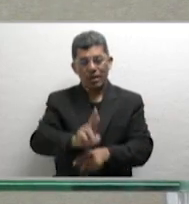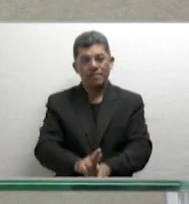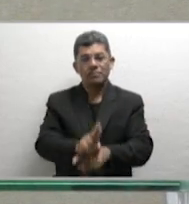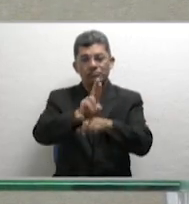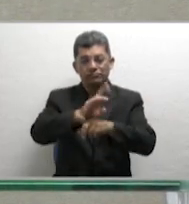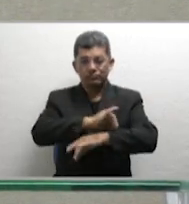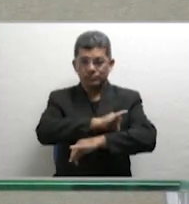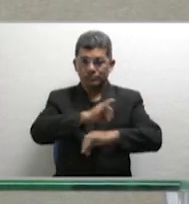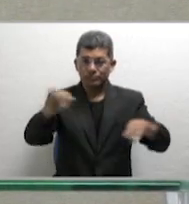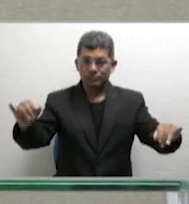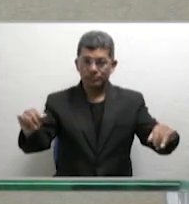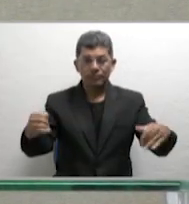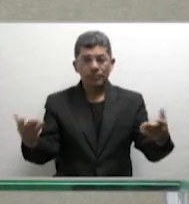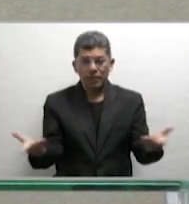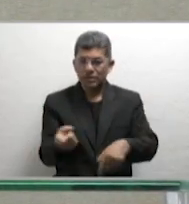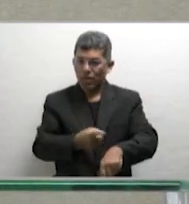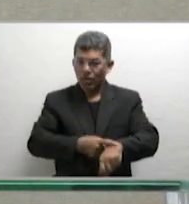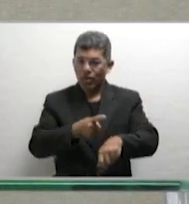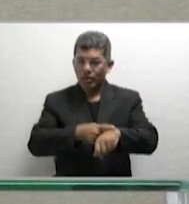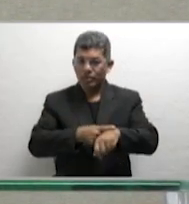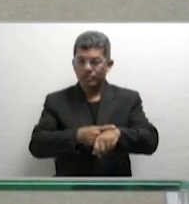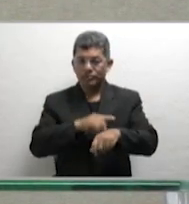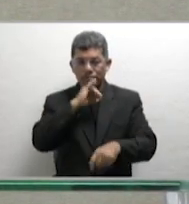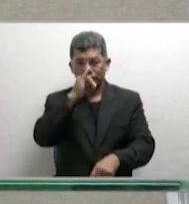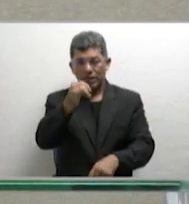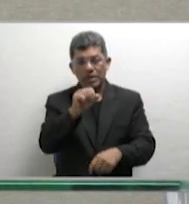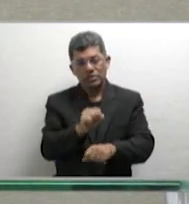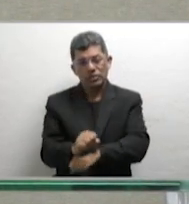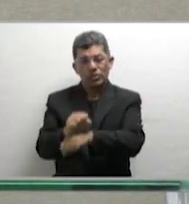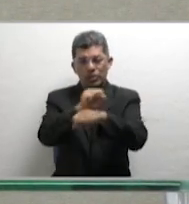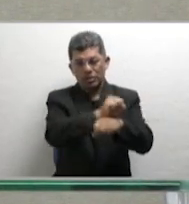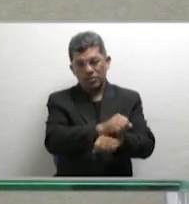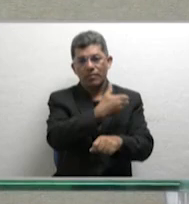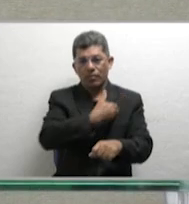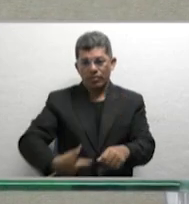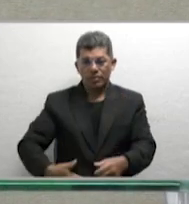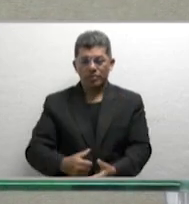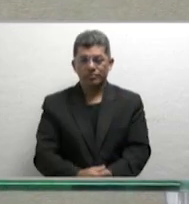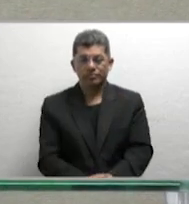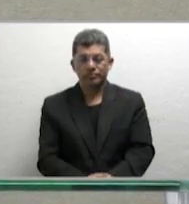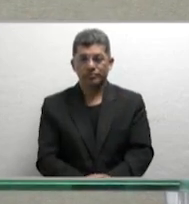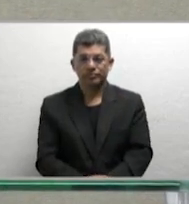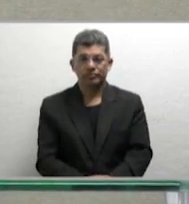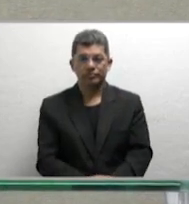retransmitindo esse momento, nós falamos de segurança pública. E